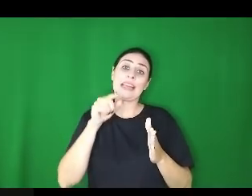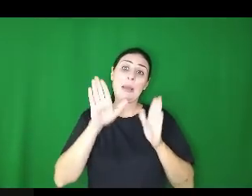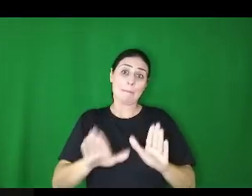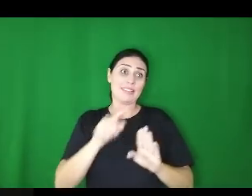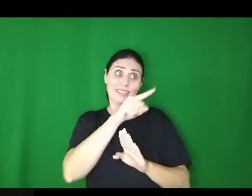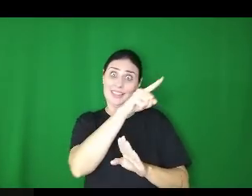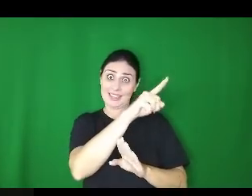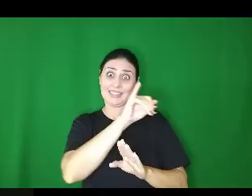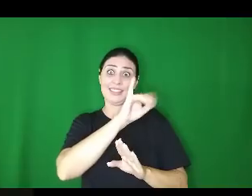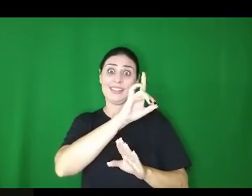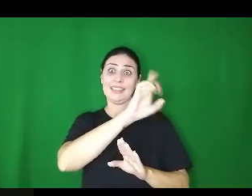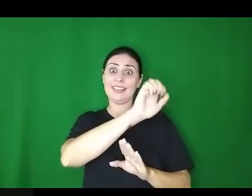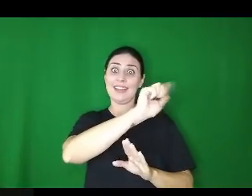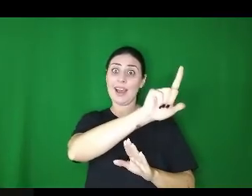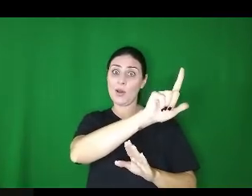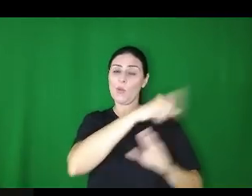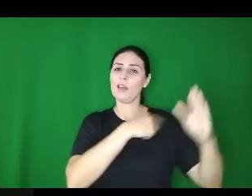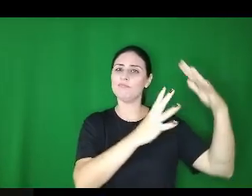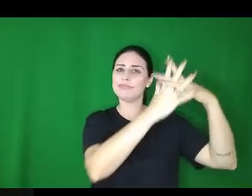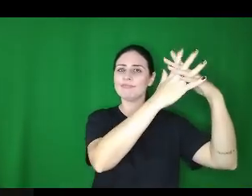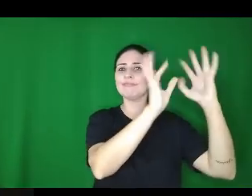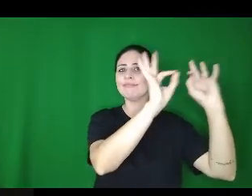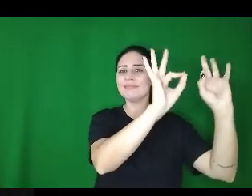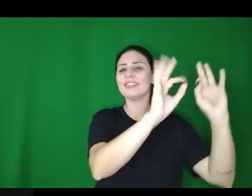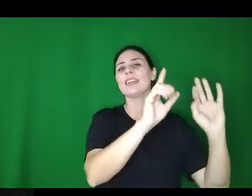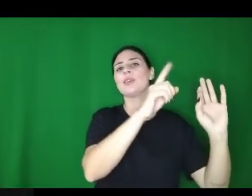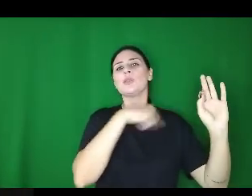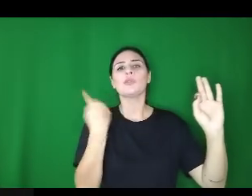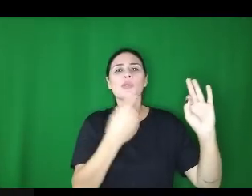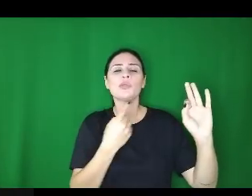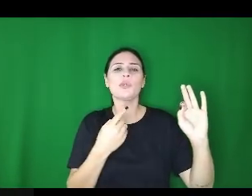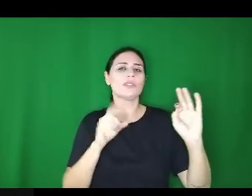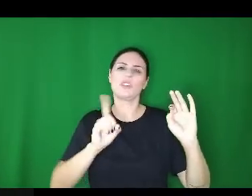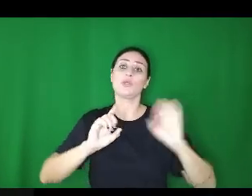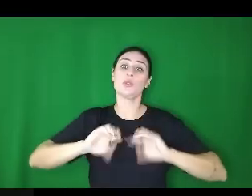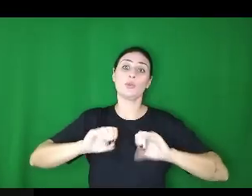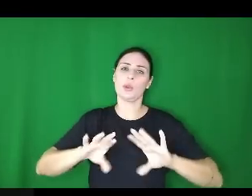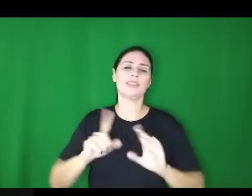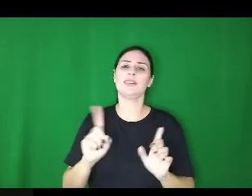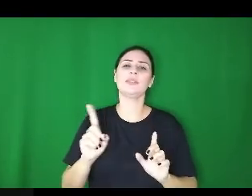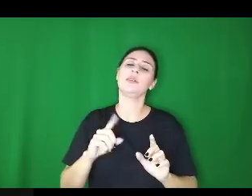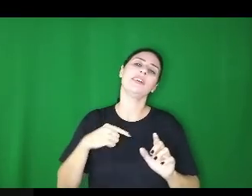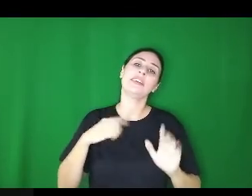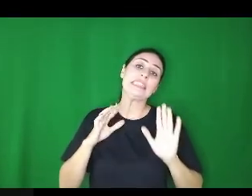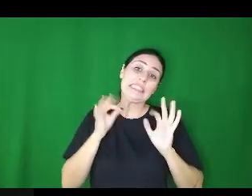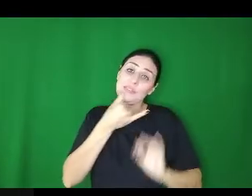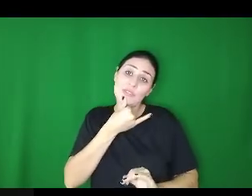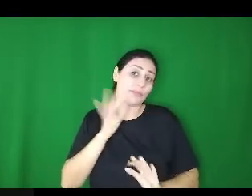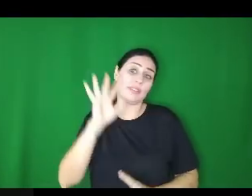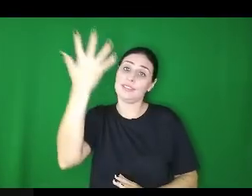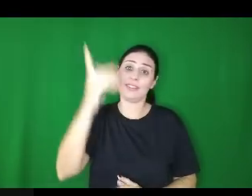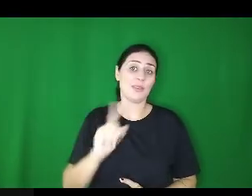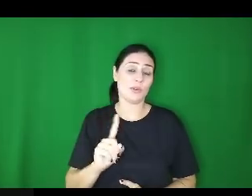na arte, na filosofia, que tenha interações ricas com essas crianças, né, que todos,